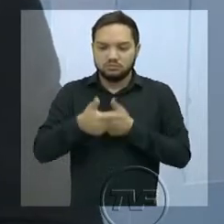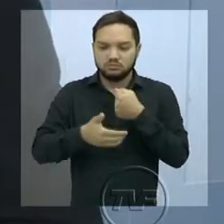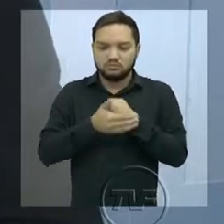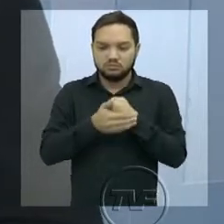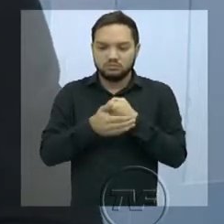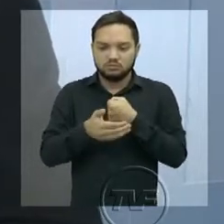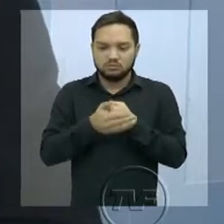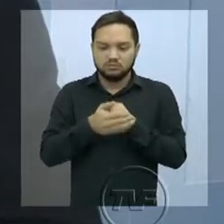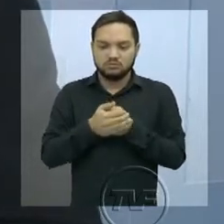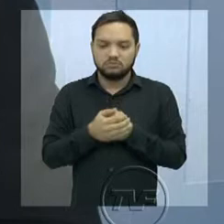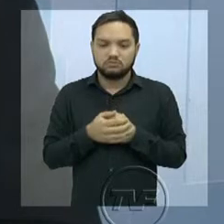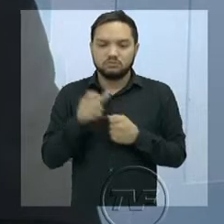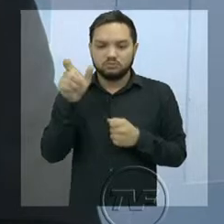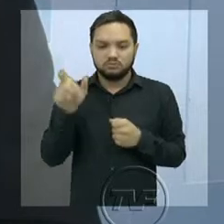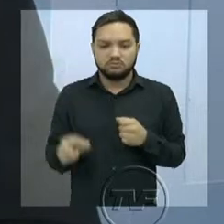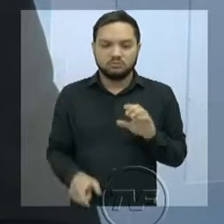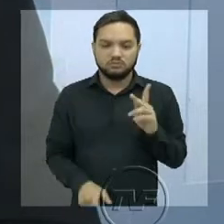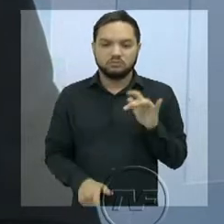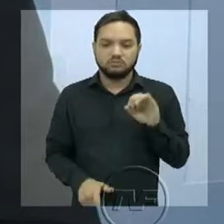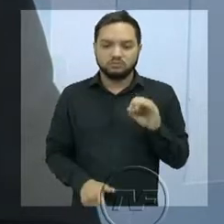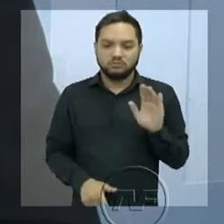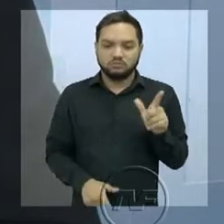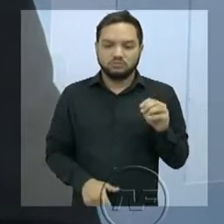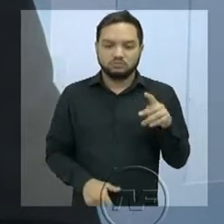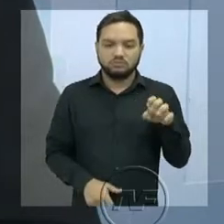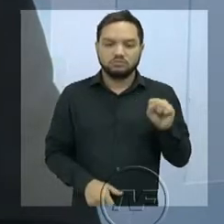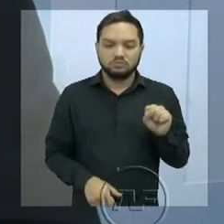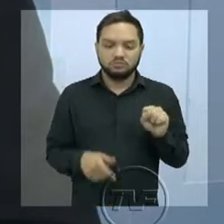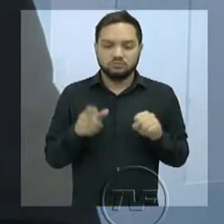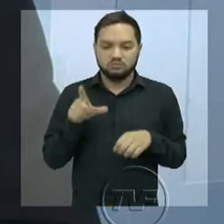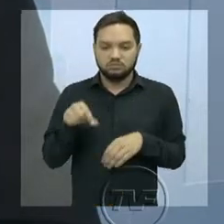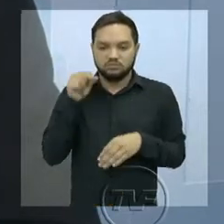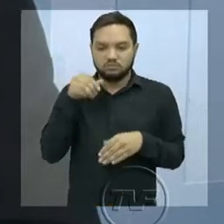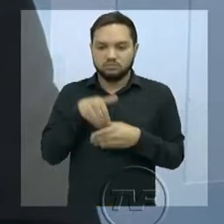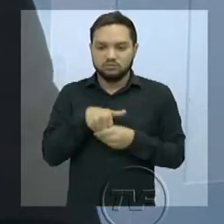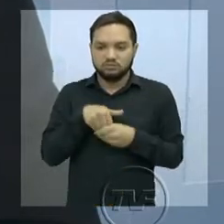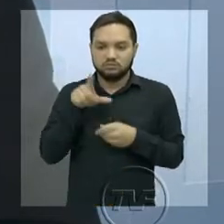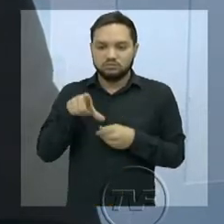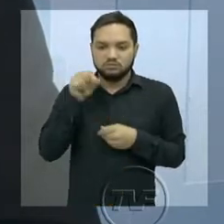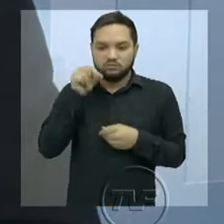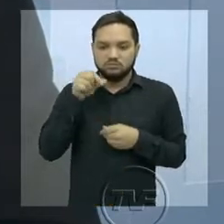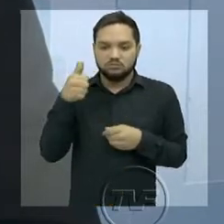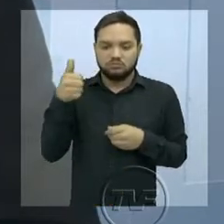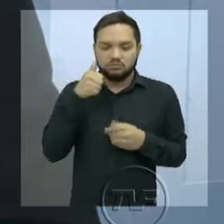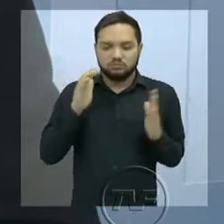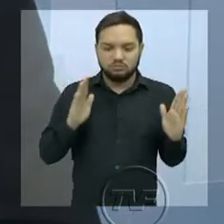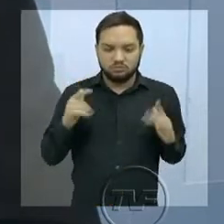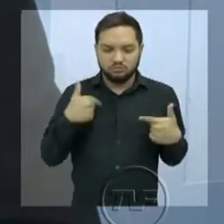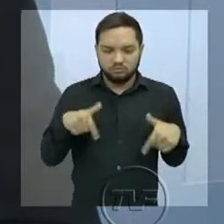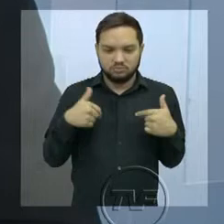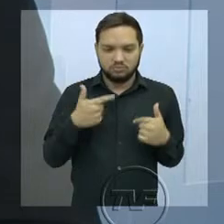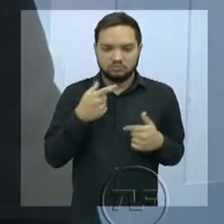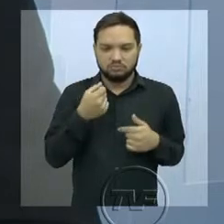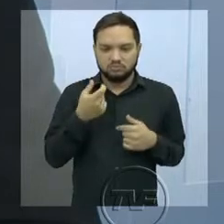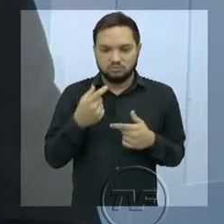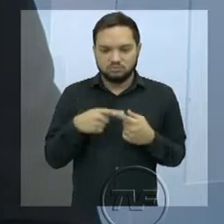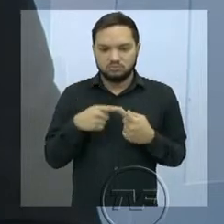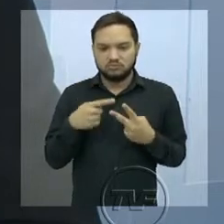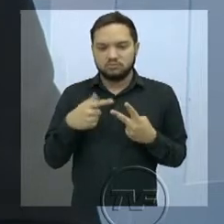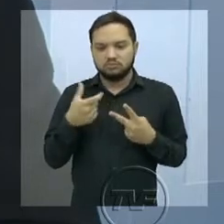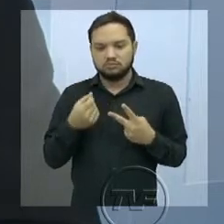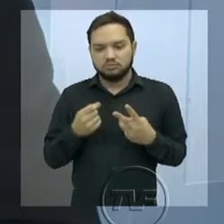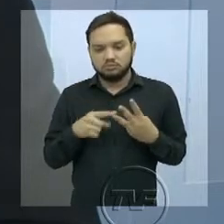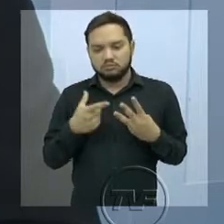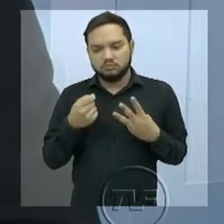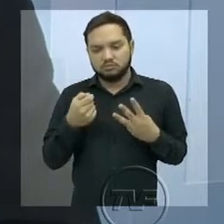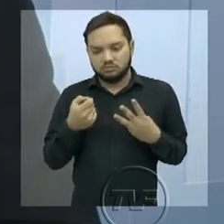agora, a grande figura do Chico Lopes, que se elegeu, se mal me engano, ele se elegeu o primeiro mandato dele em 2002, 2006,